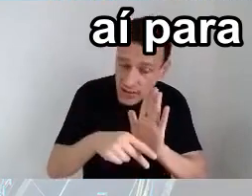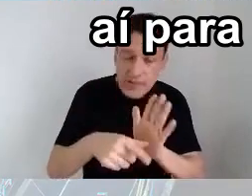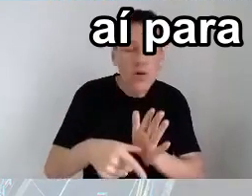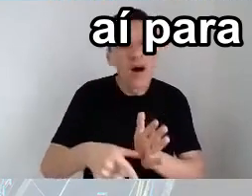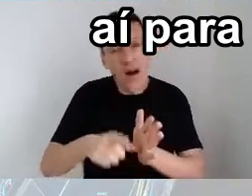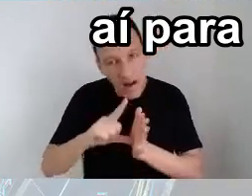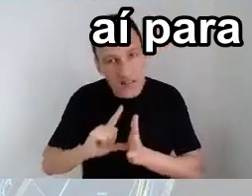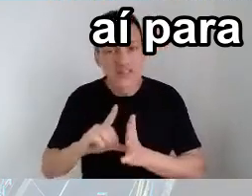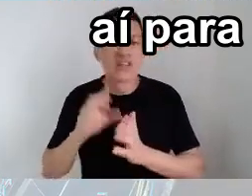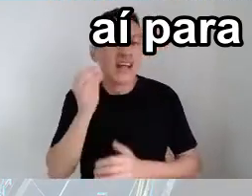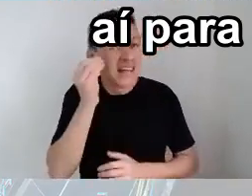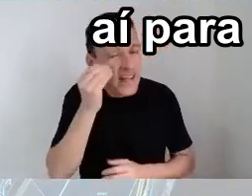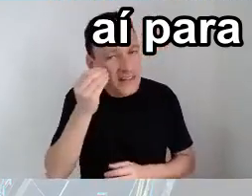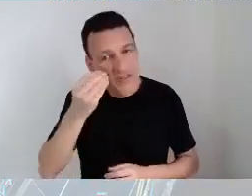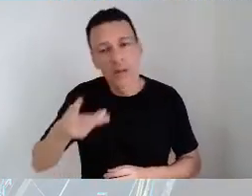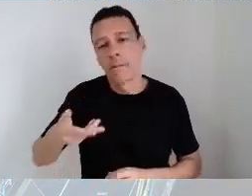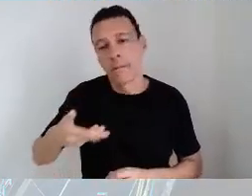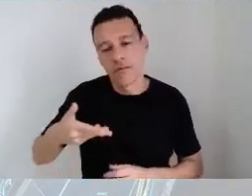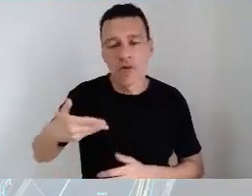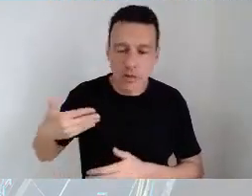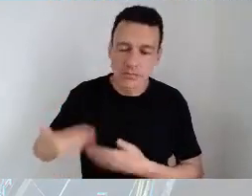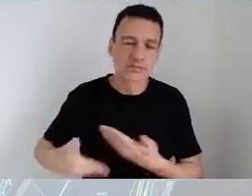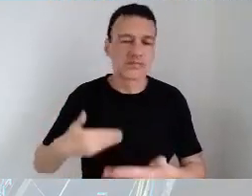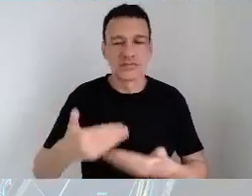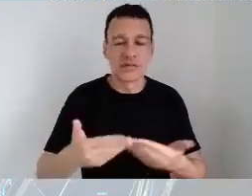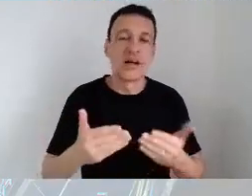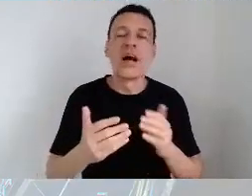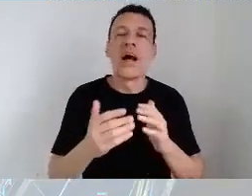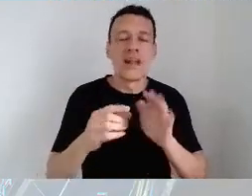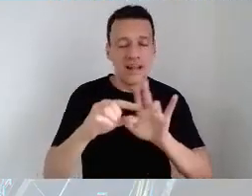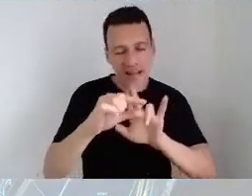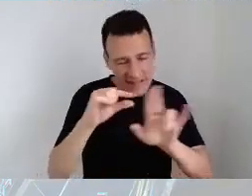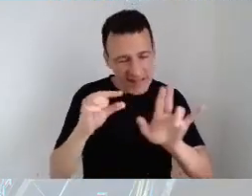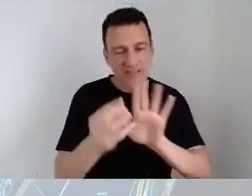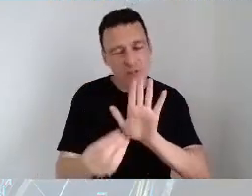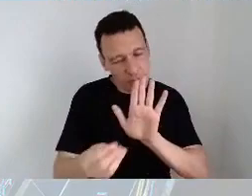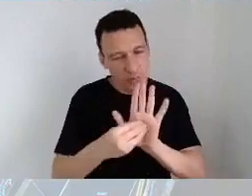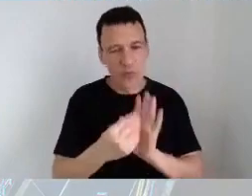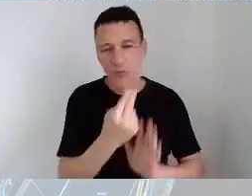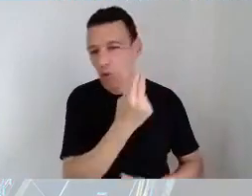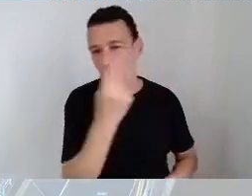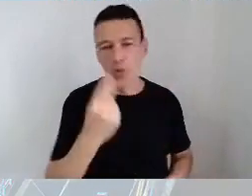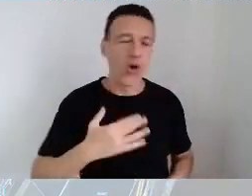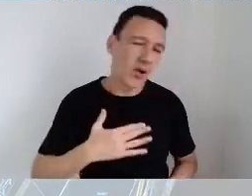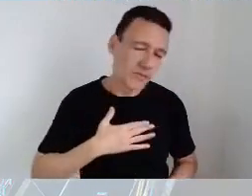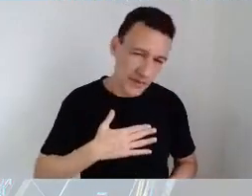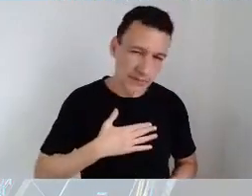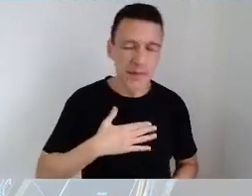Isaac. E muito obrigada. Uhul!